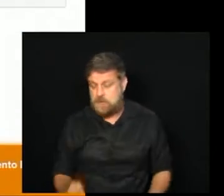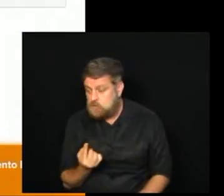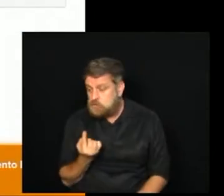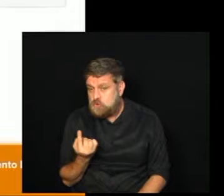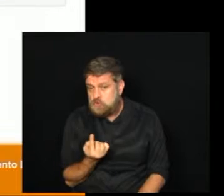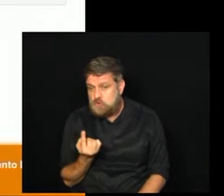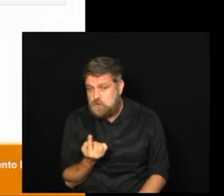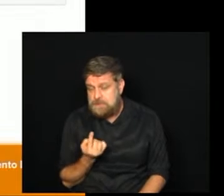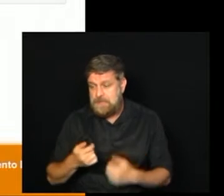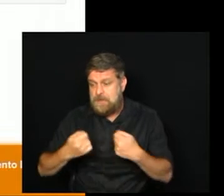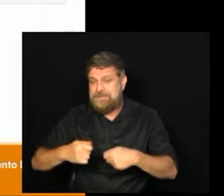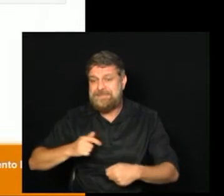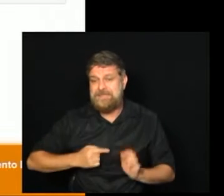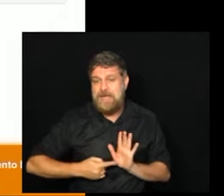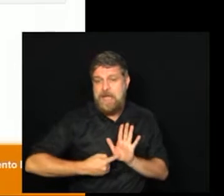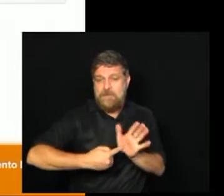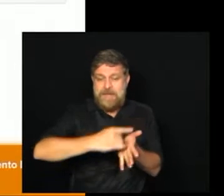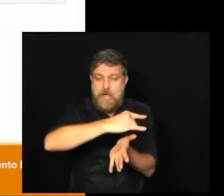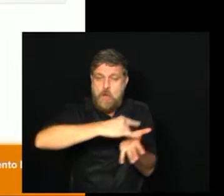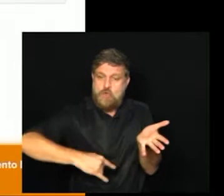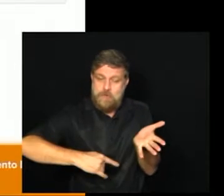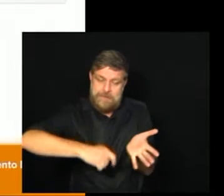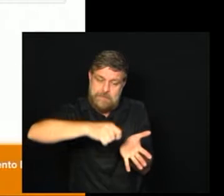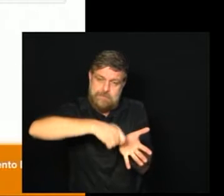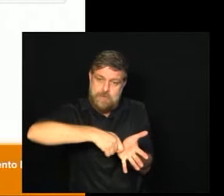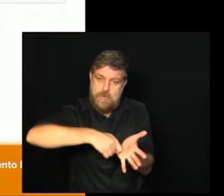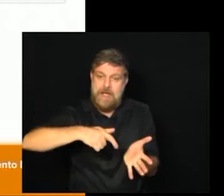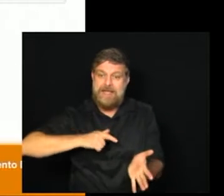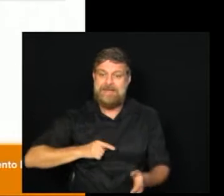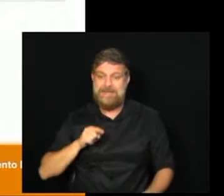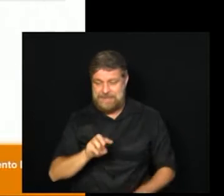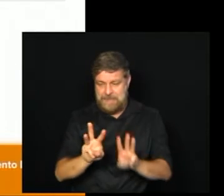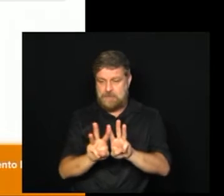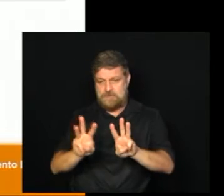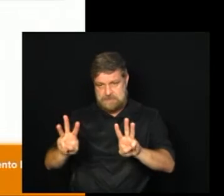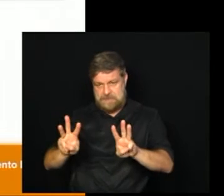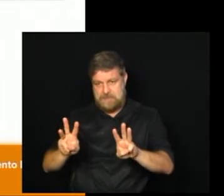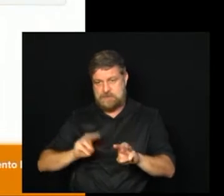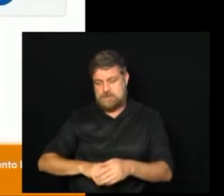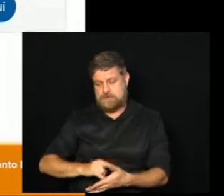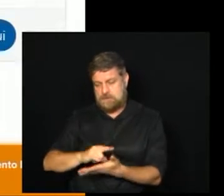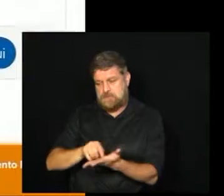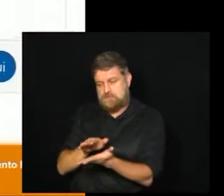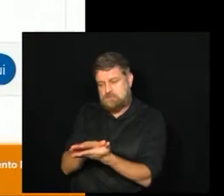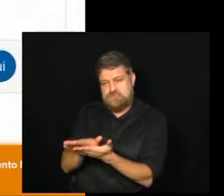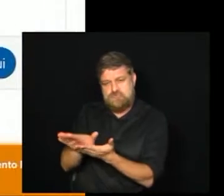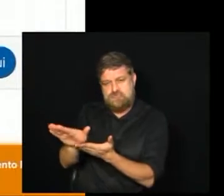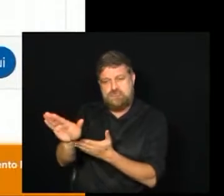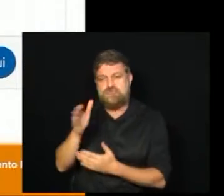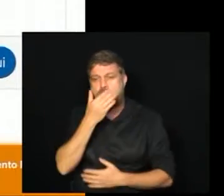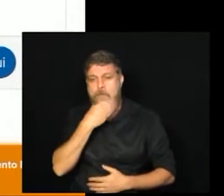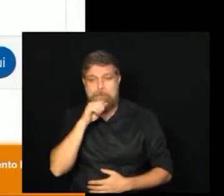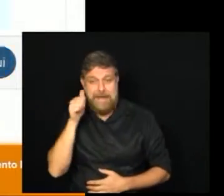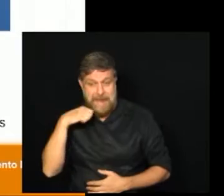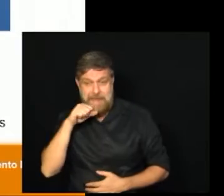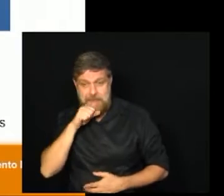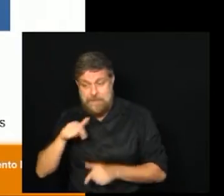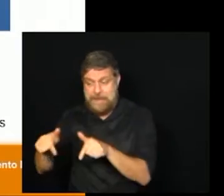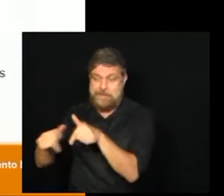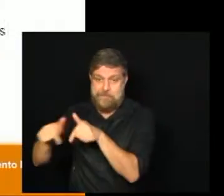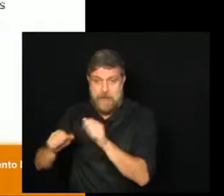sozinhos, devem apresentar um termo de consentimento que tem no próprio site. Às vezes o pai e a mãe trabalham, mas pode assinar esse termo